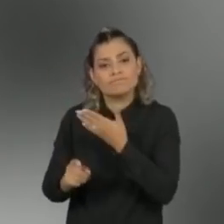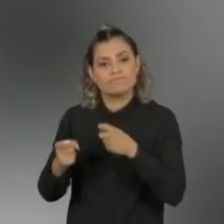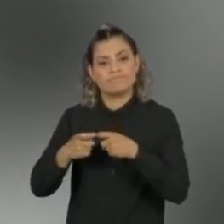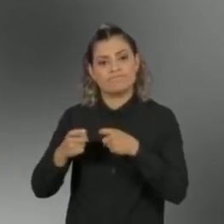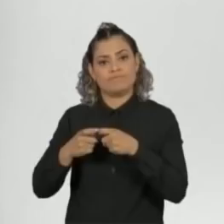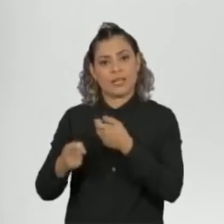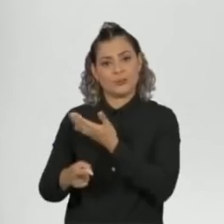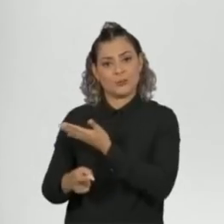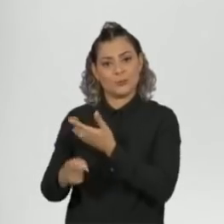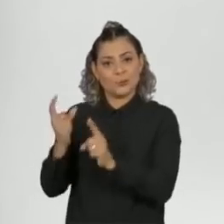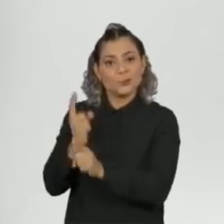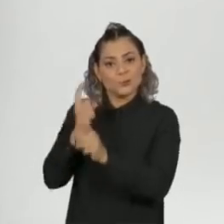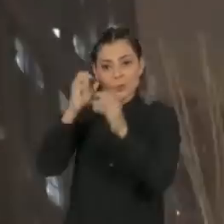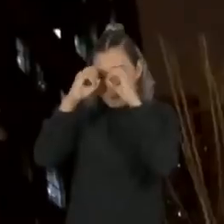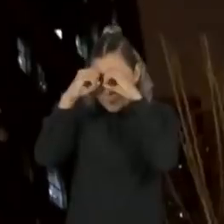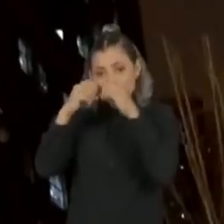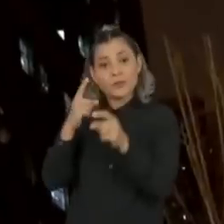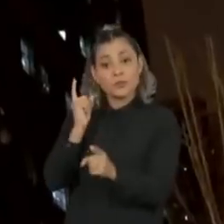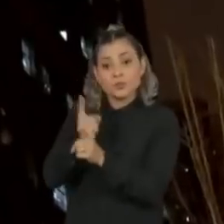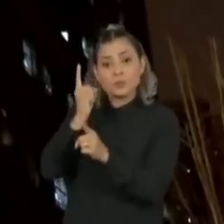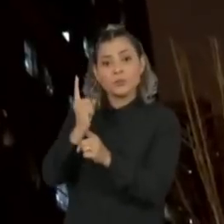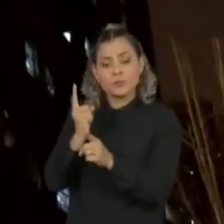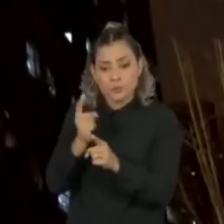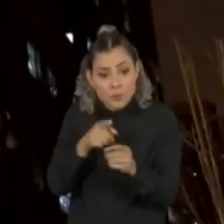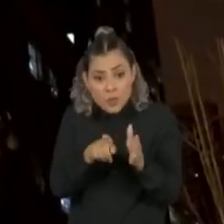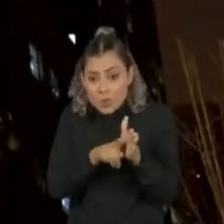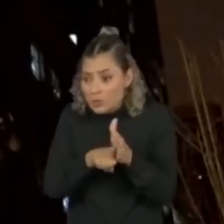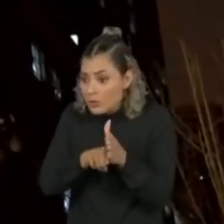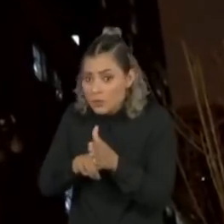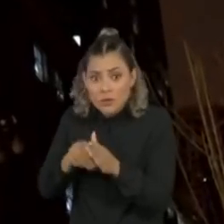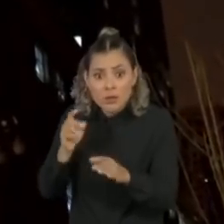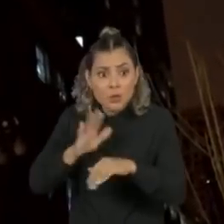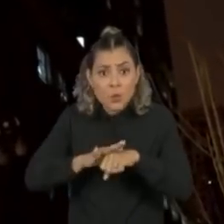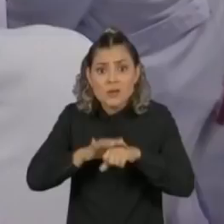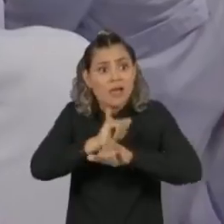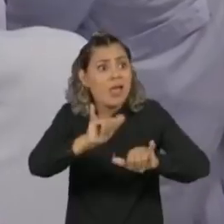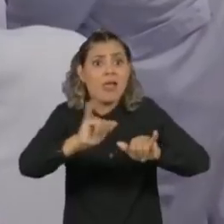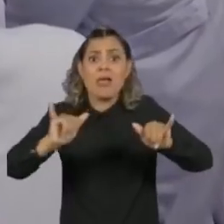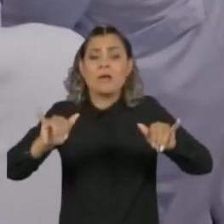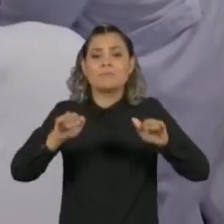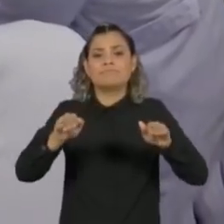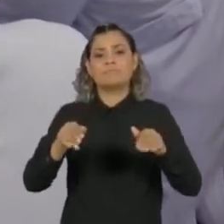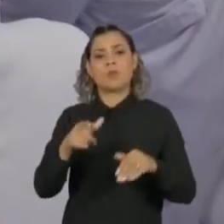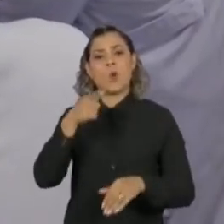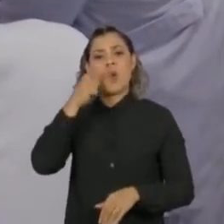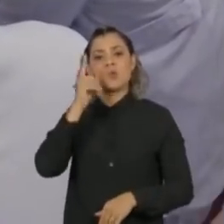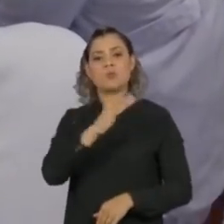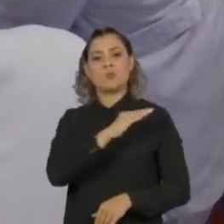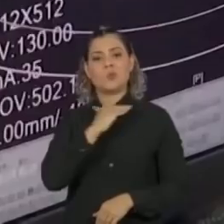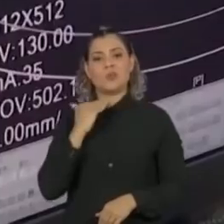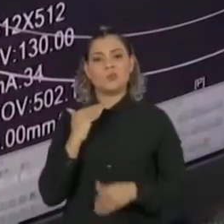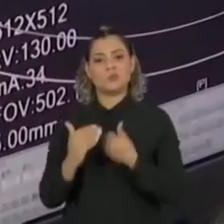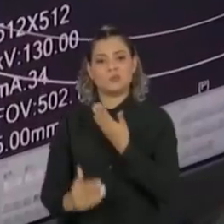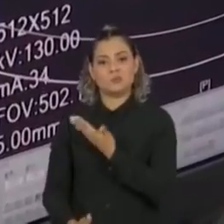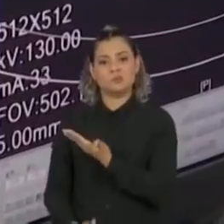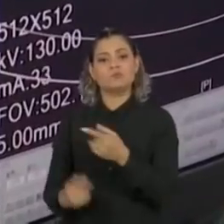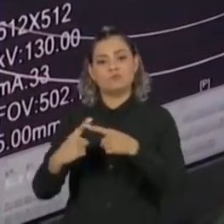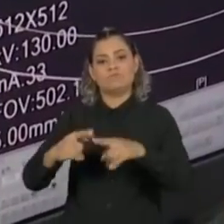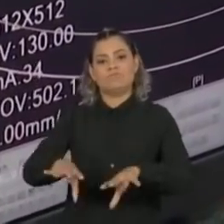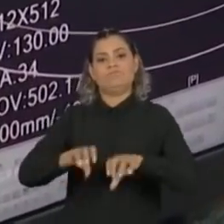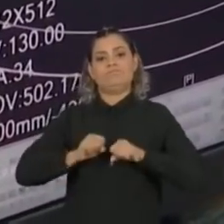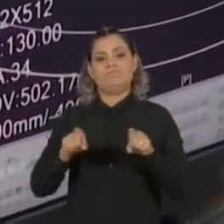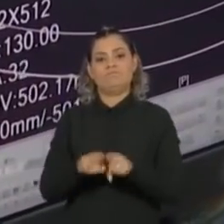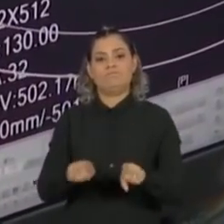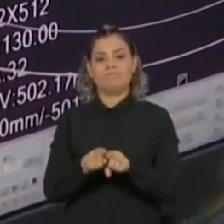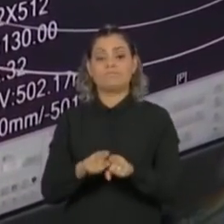Li Wenliang, morreu ontem num hospital da cidade de Wuhan, onde o vírus foi identificado no mercado de venda de